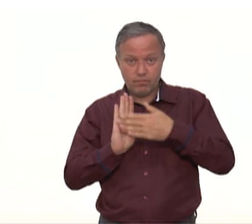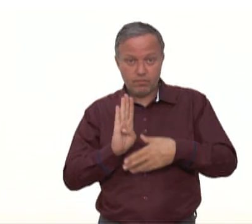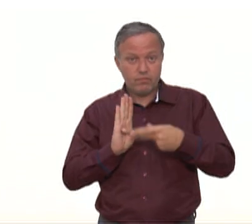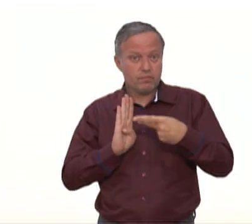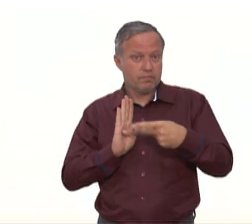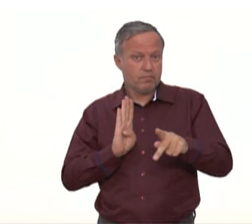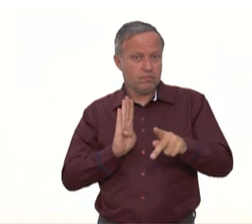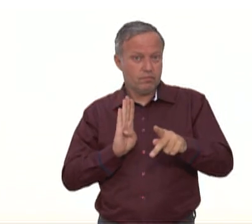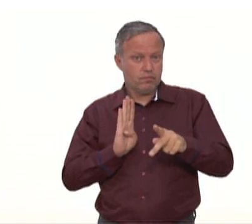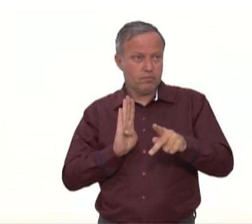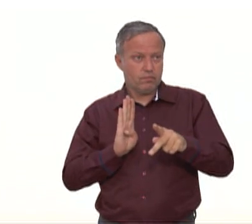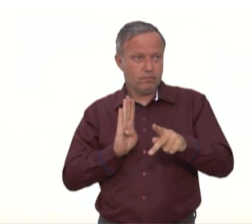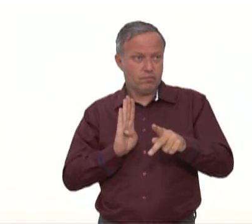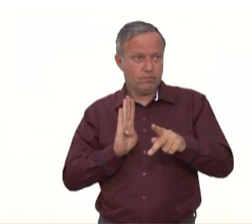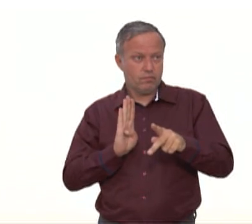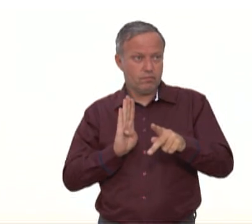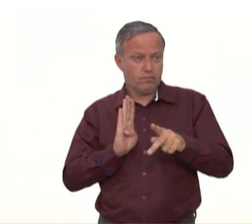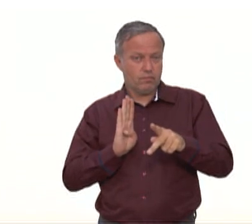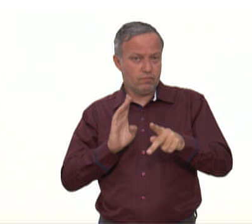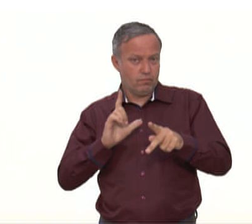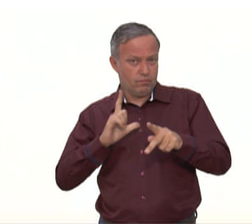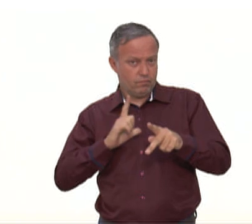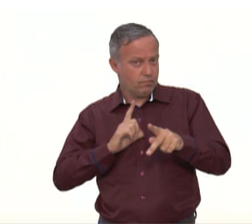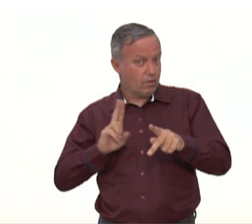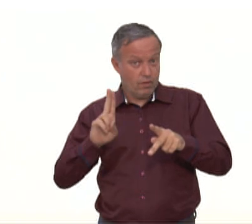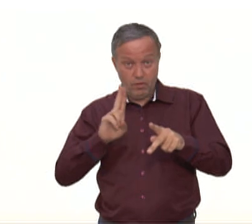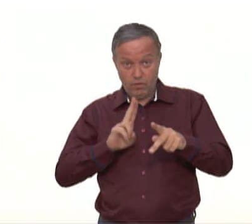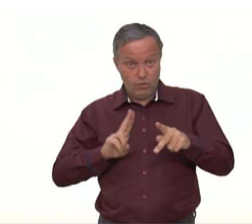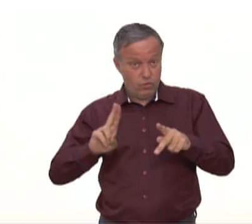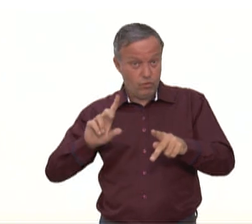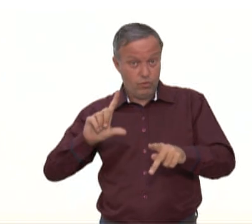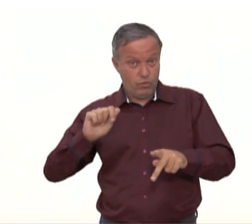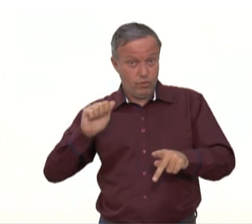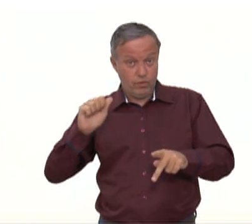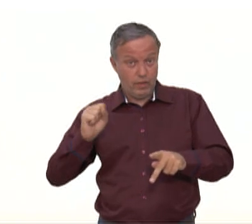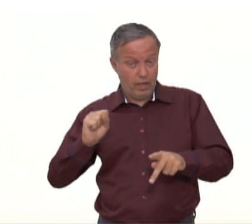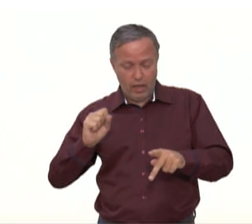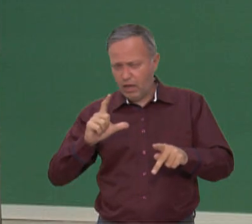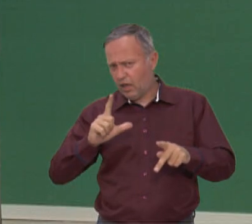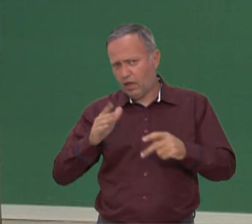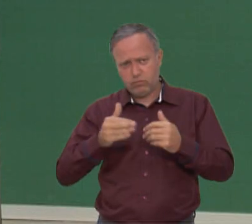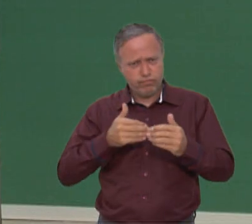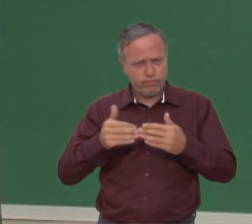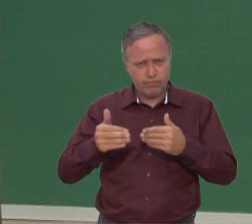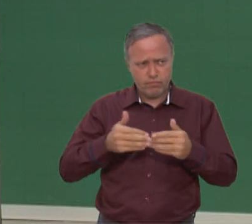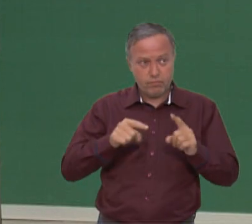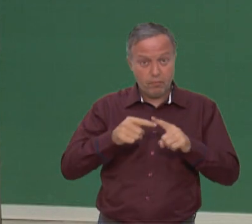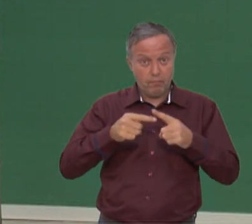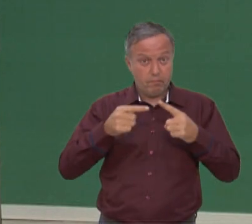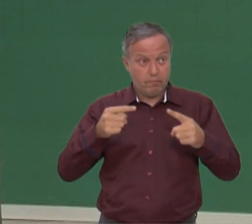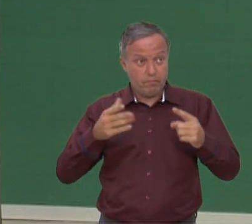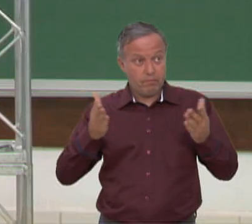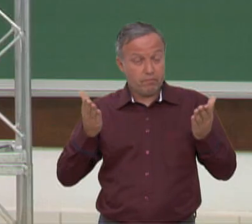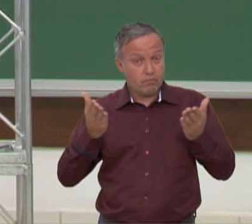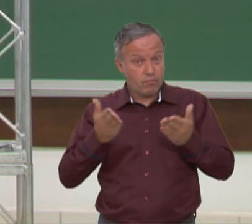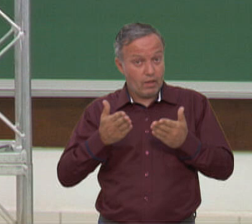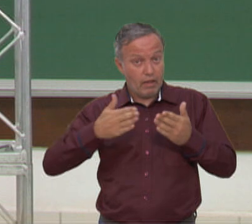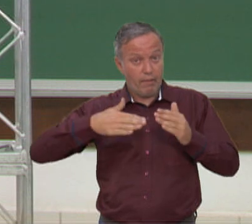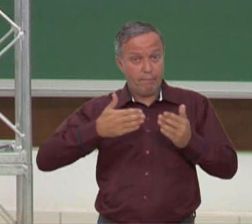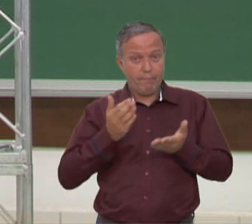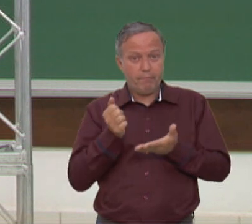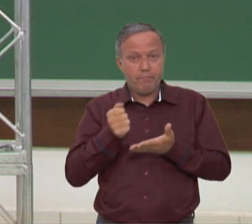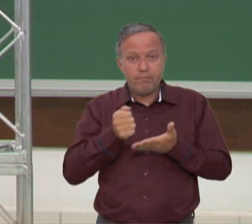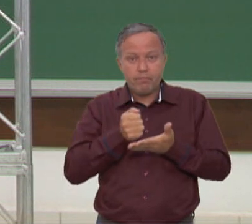a mesma caracterização temos ali para a blusa de lã, uma caixa de isopor, um cooler, mas assim, a temática que temos ali como uma base